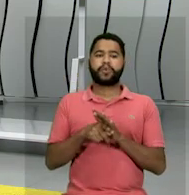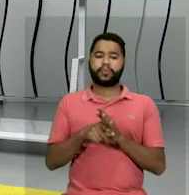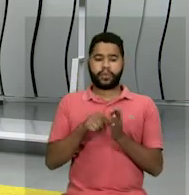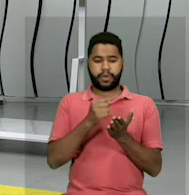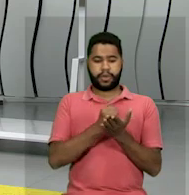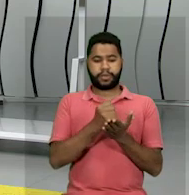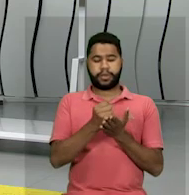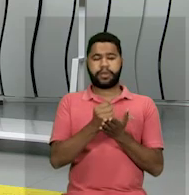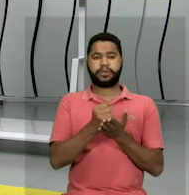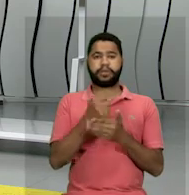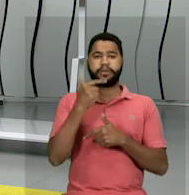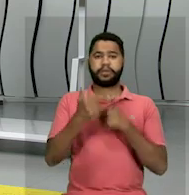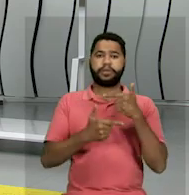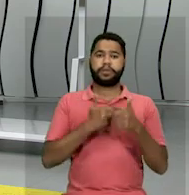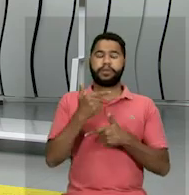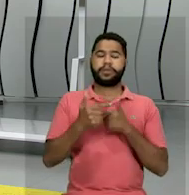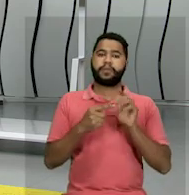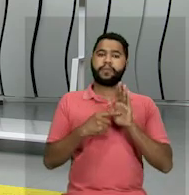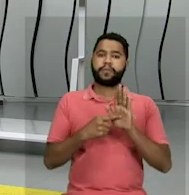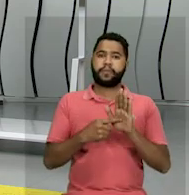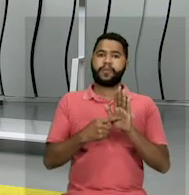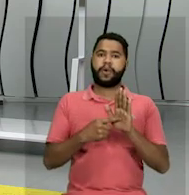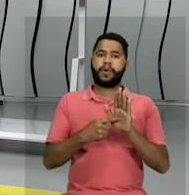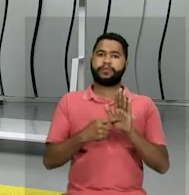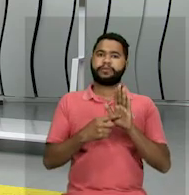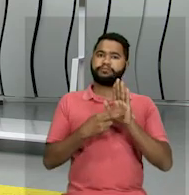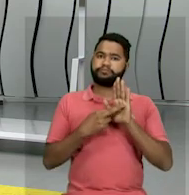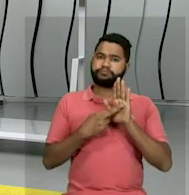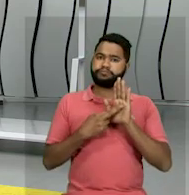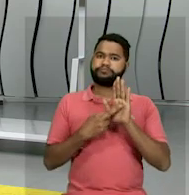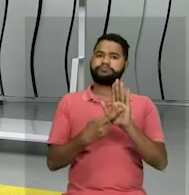trabalho ela passa a ser um sinônimo de